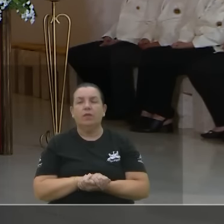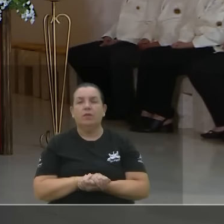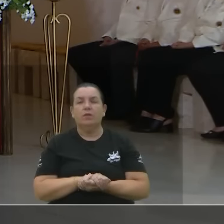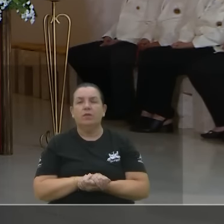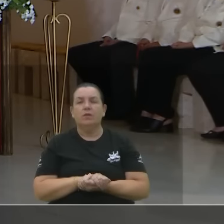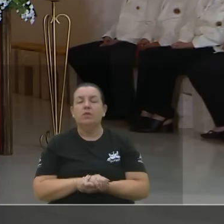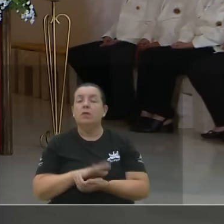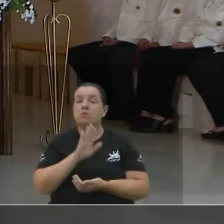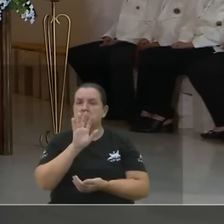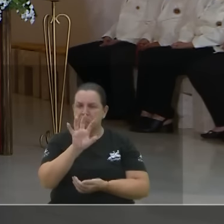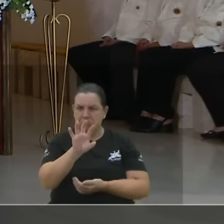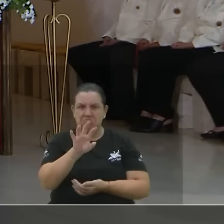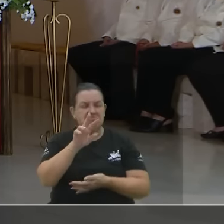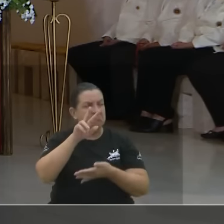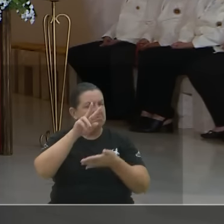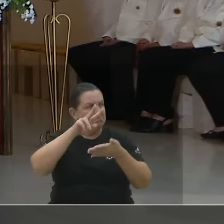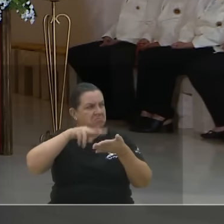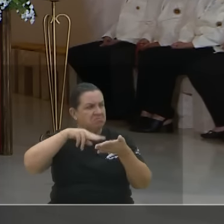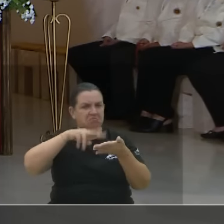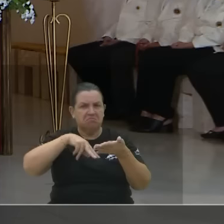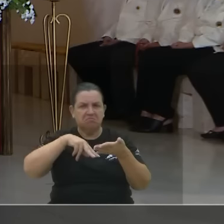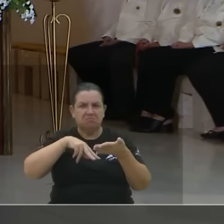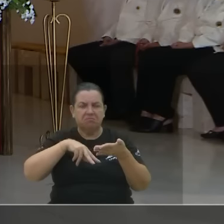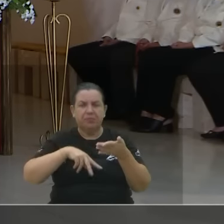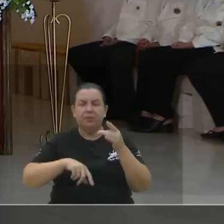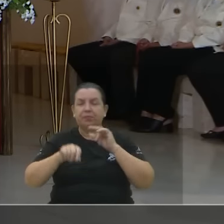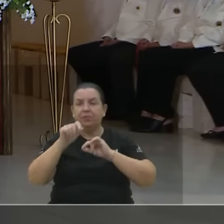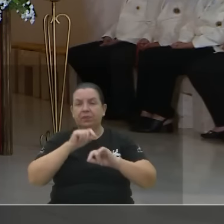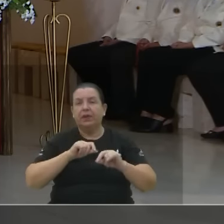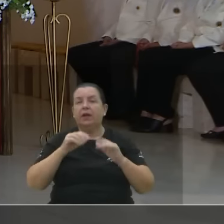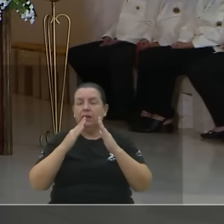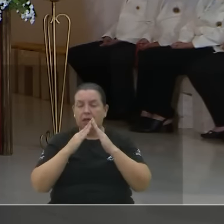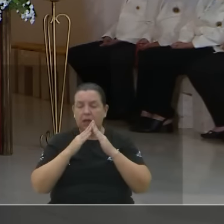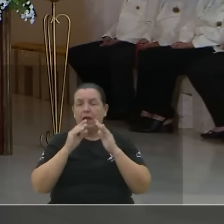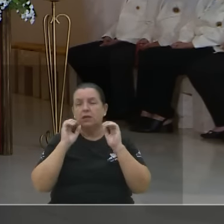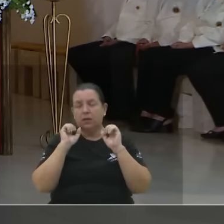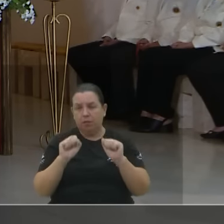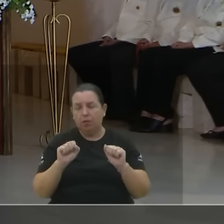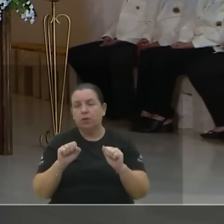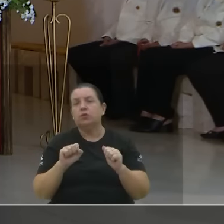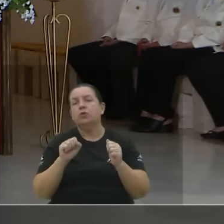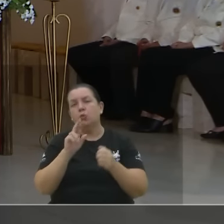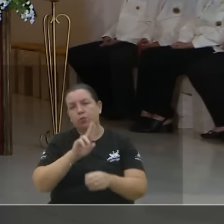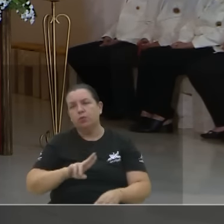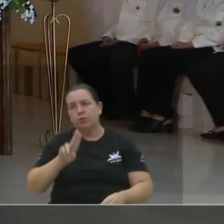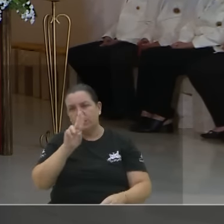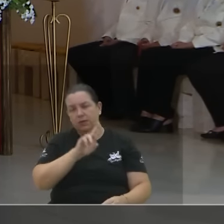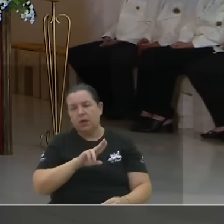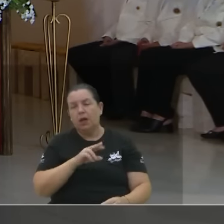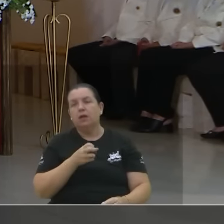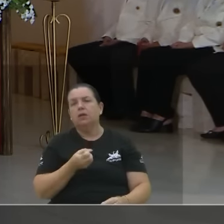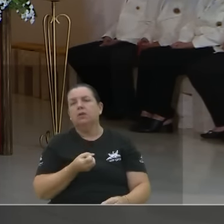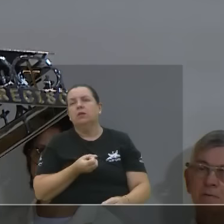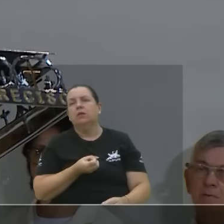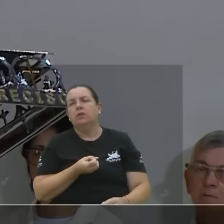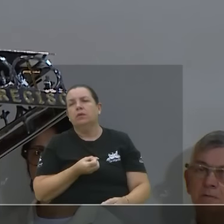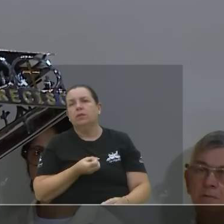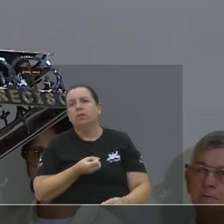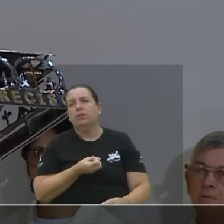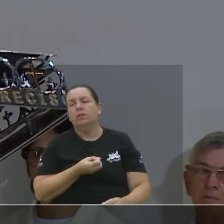que diz assim: quem está em casa, eu lembro a vocês, a pessoa que